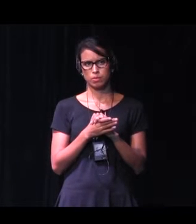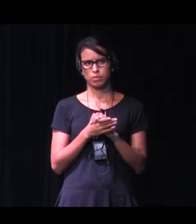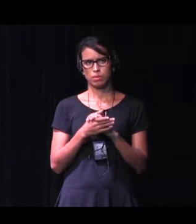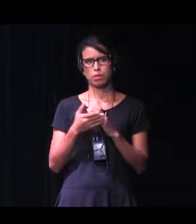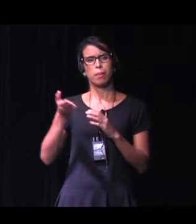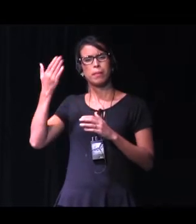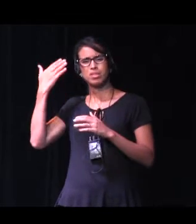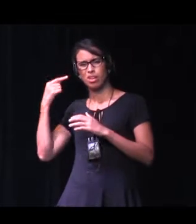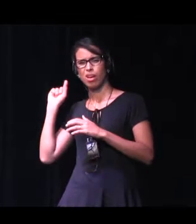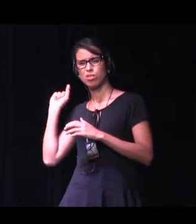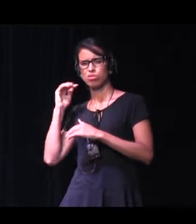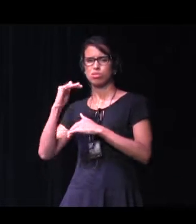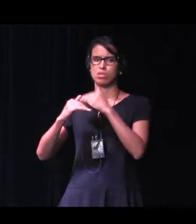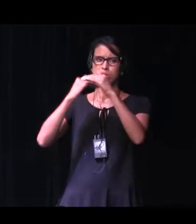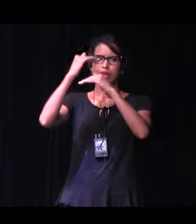viários.